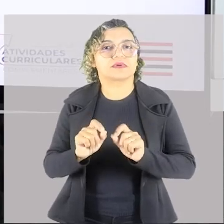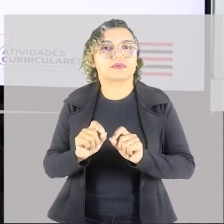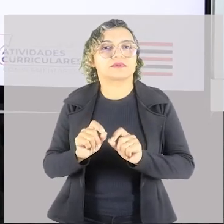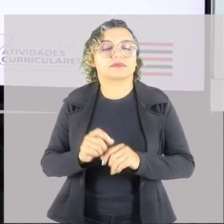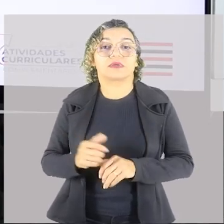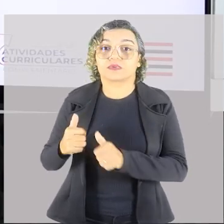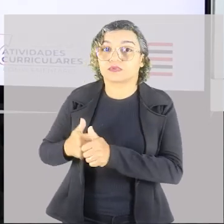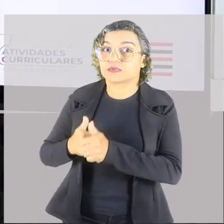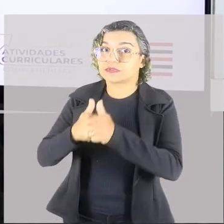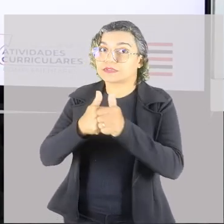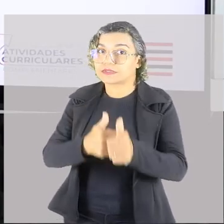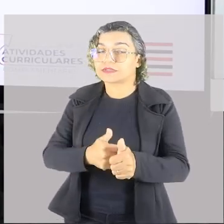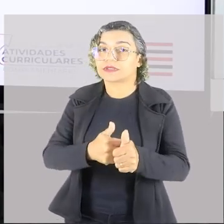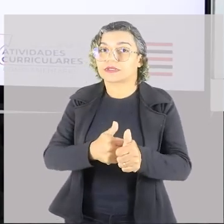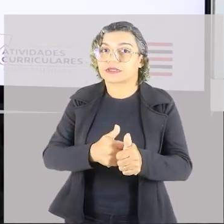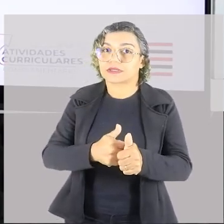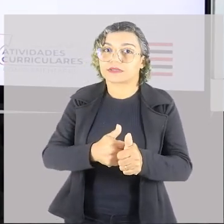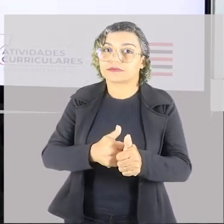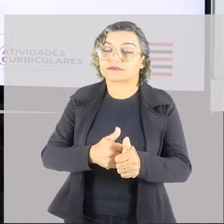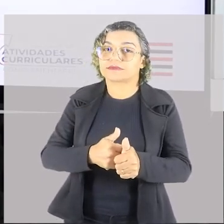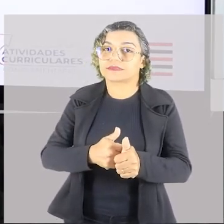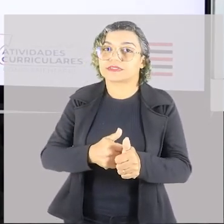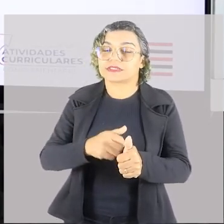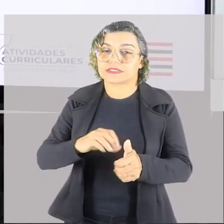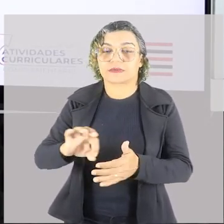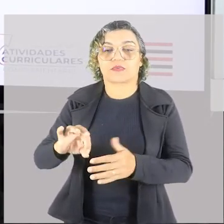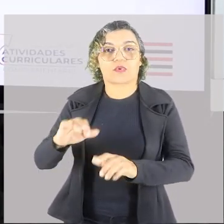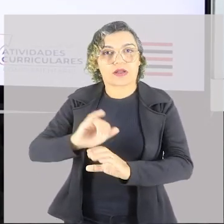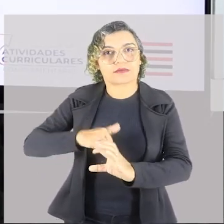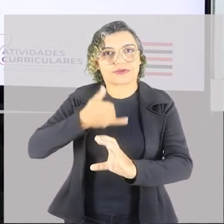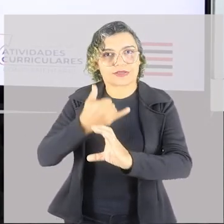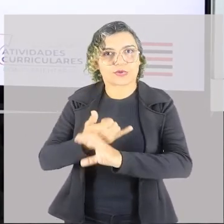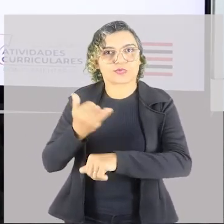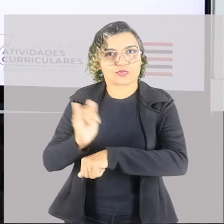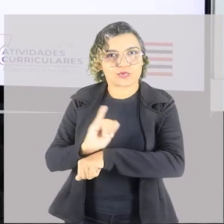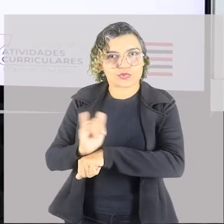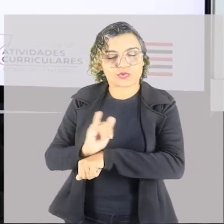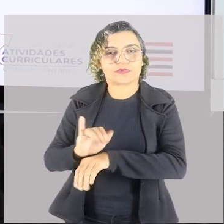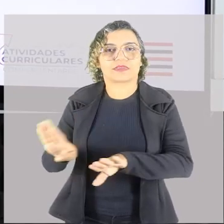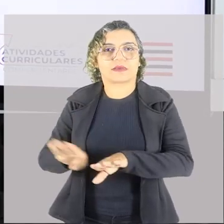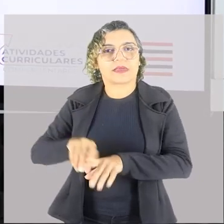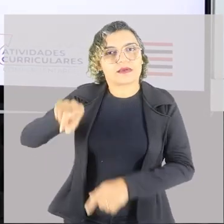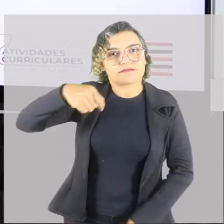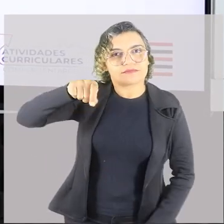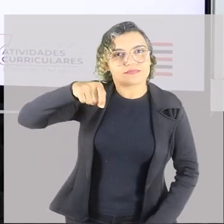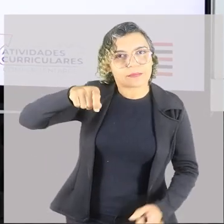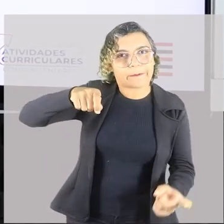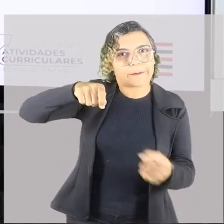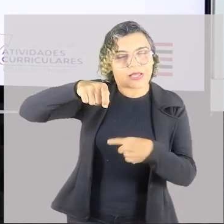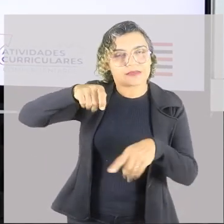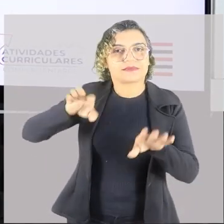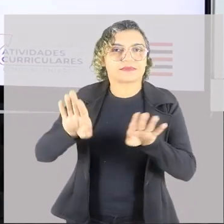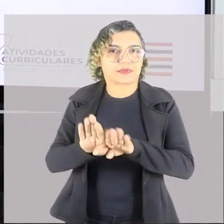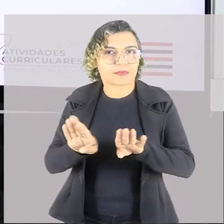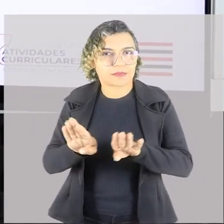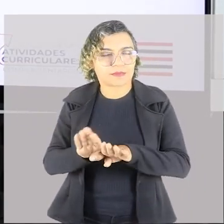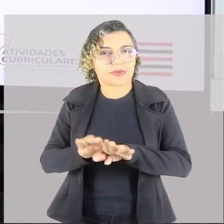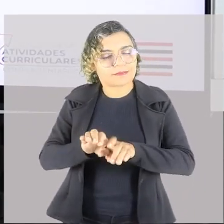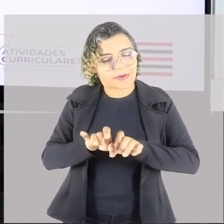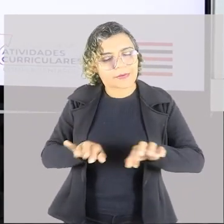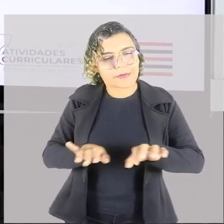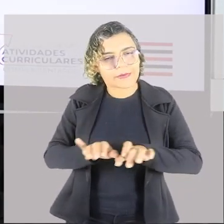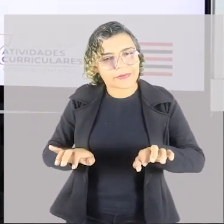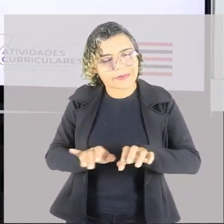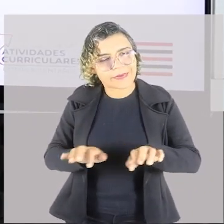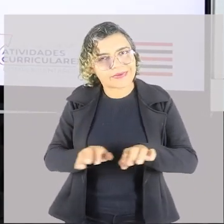nos seguir, inscrever aí no canal do YouTube que você está acompanhando essa aula, ativar o sininho para receber as notificações e deixa um comentário